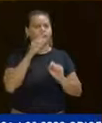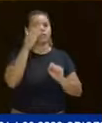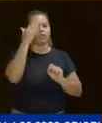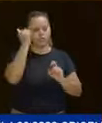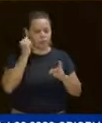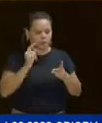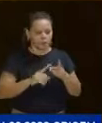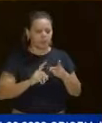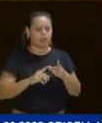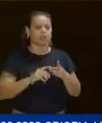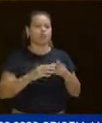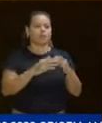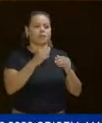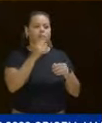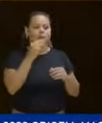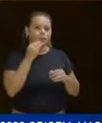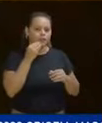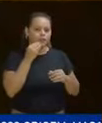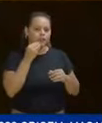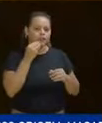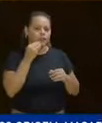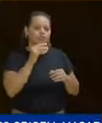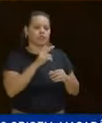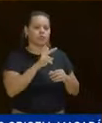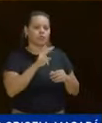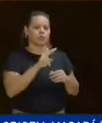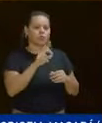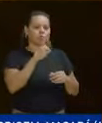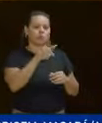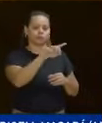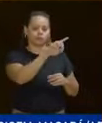ele sabia que a chapa para o Senado,